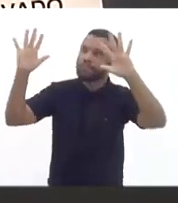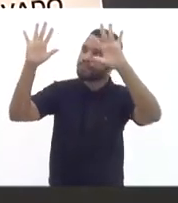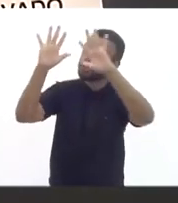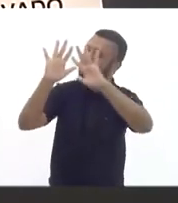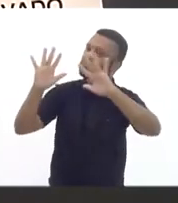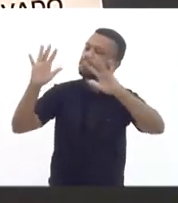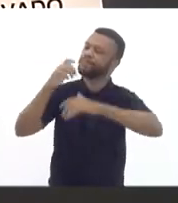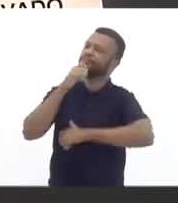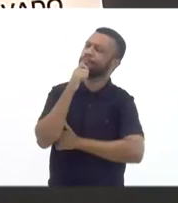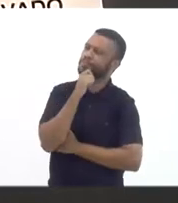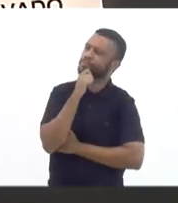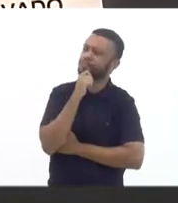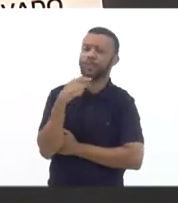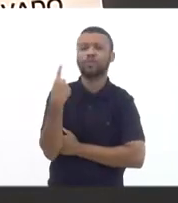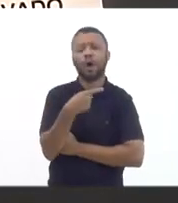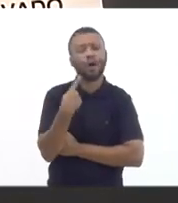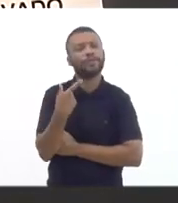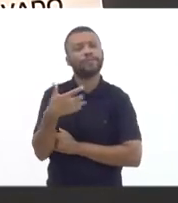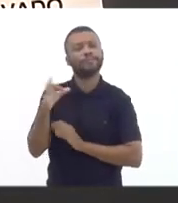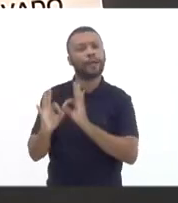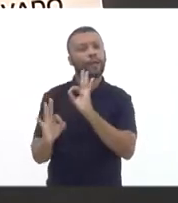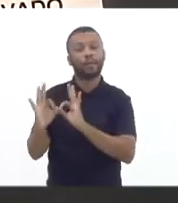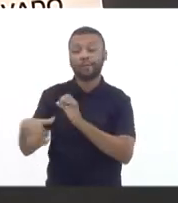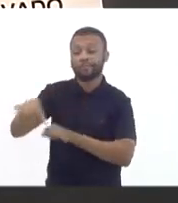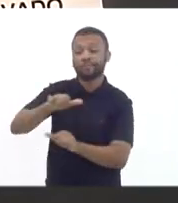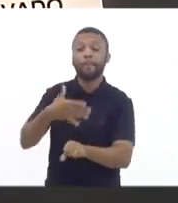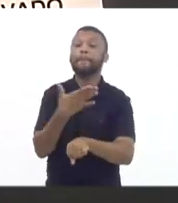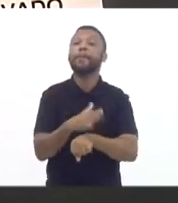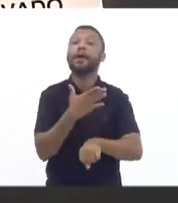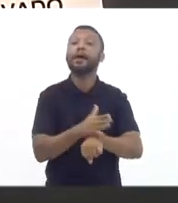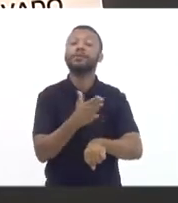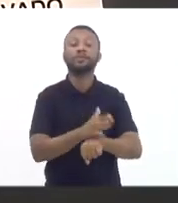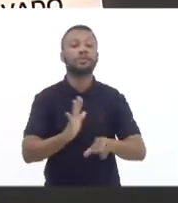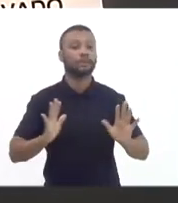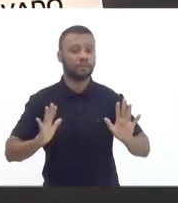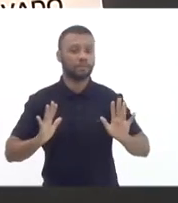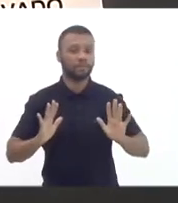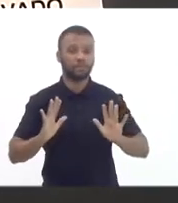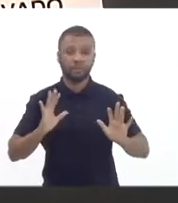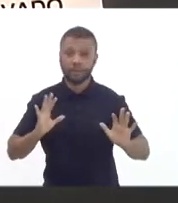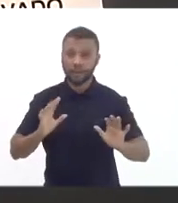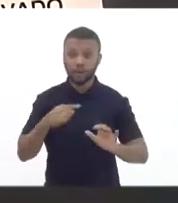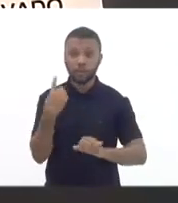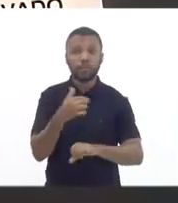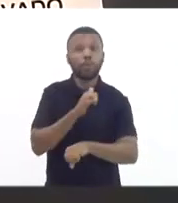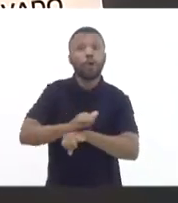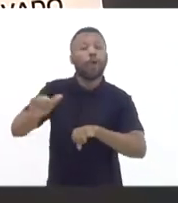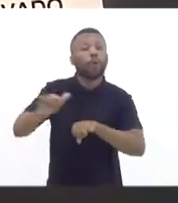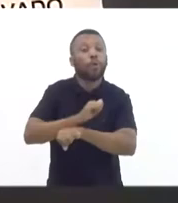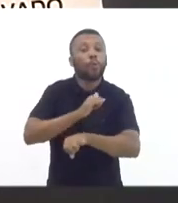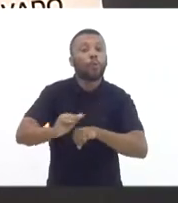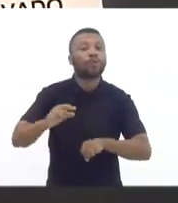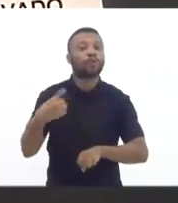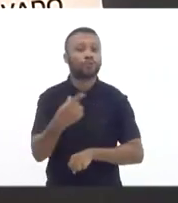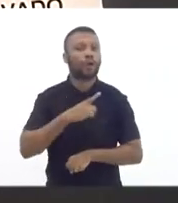em funcionamento com... colocar em prática com as armas que temos.